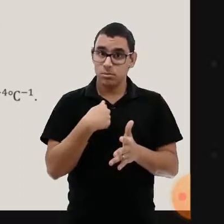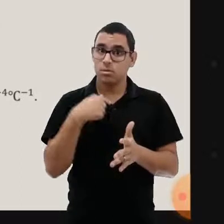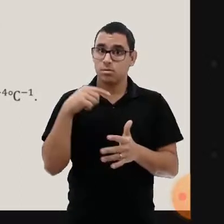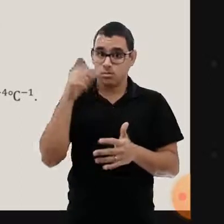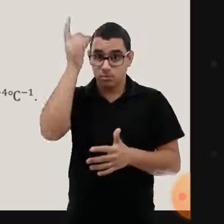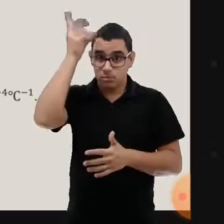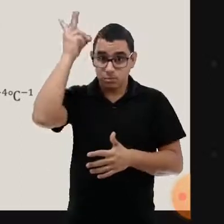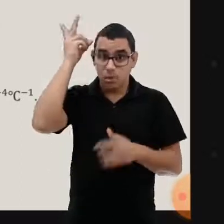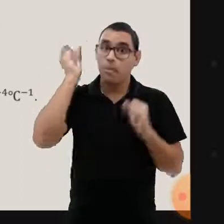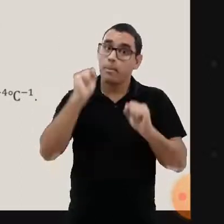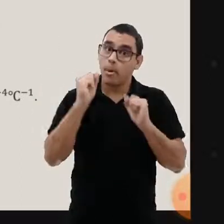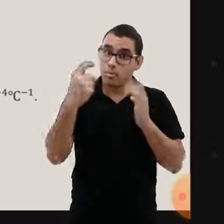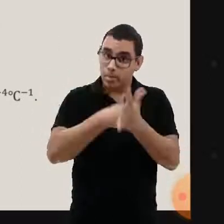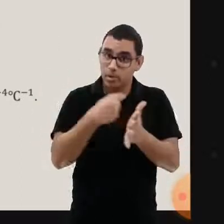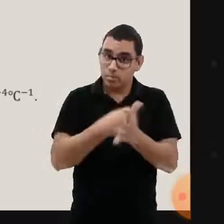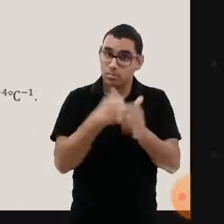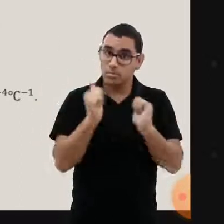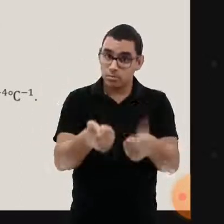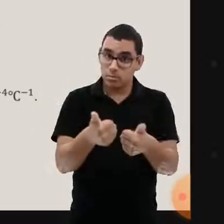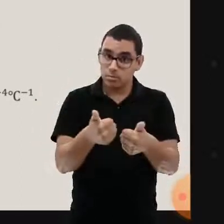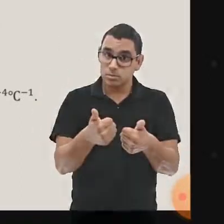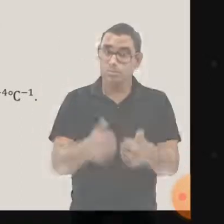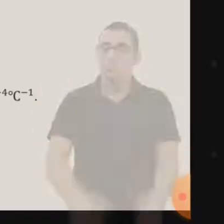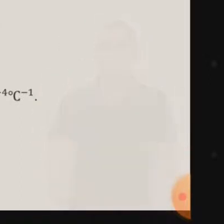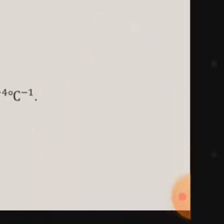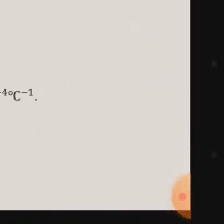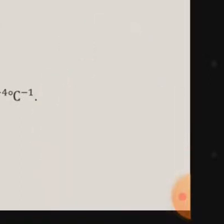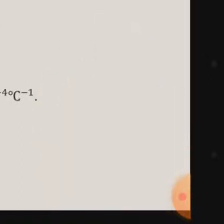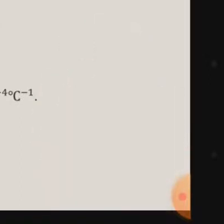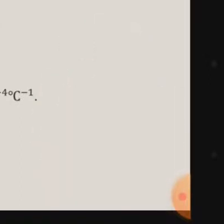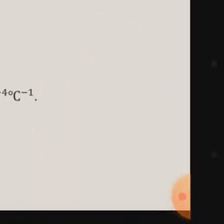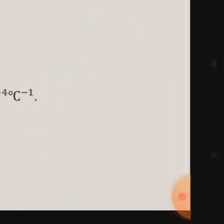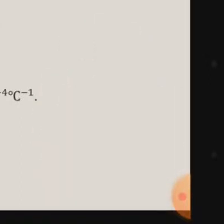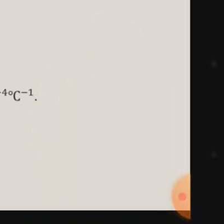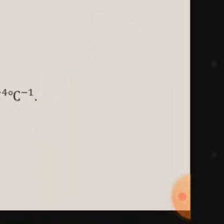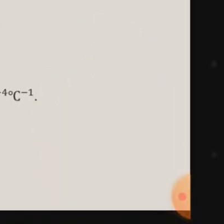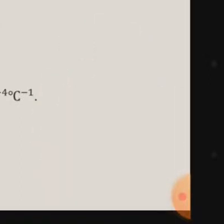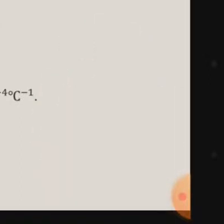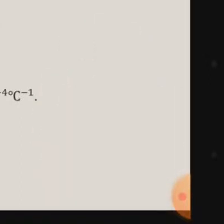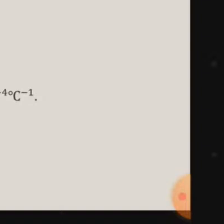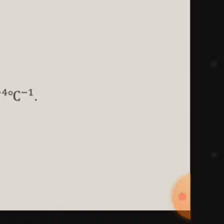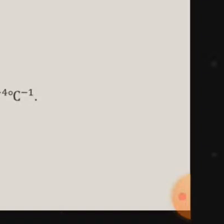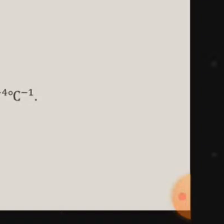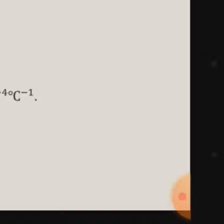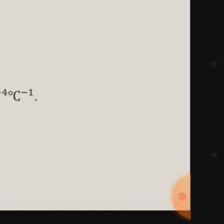certo? Então, eu vou aplicar uma atividade próxima semana. Bons estudos!